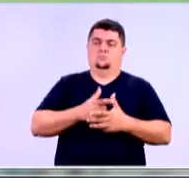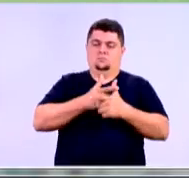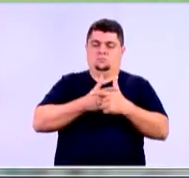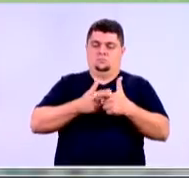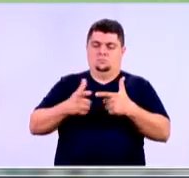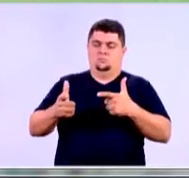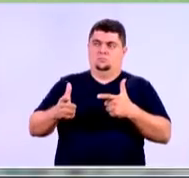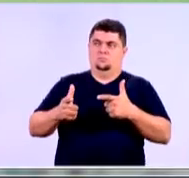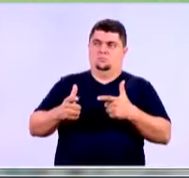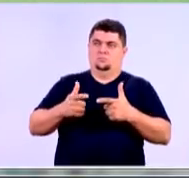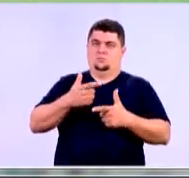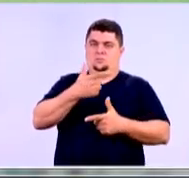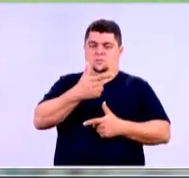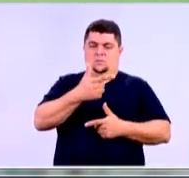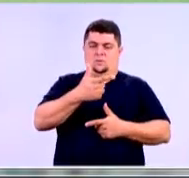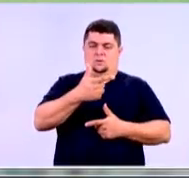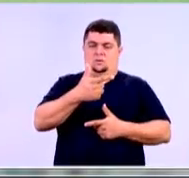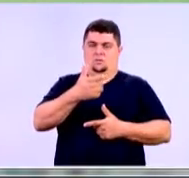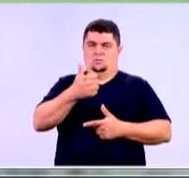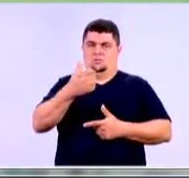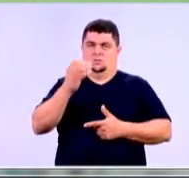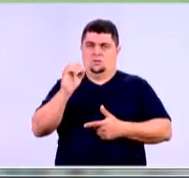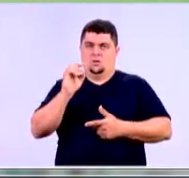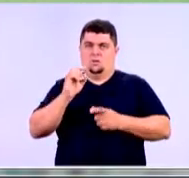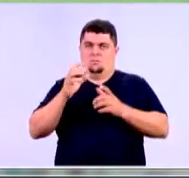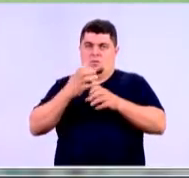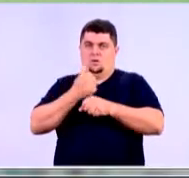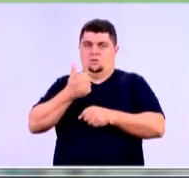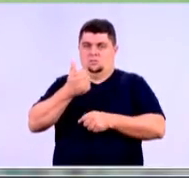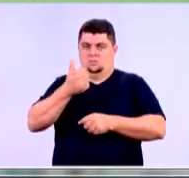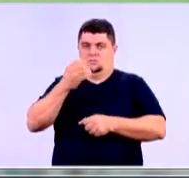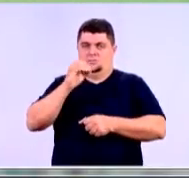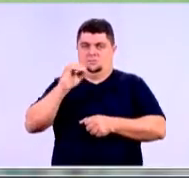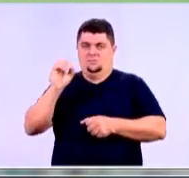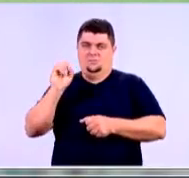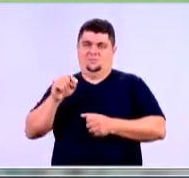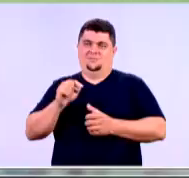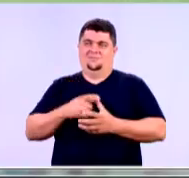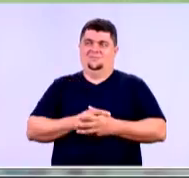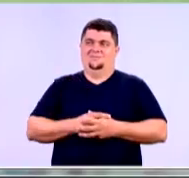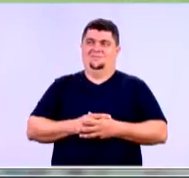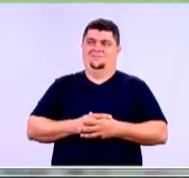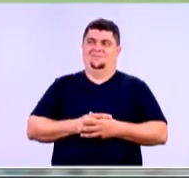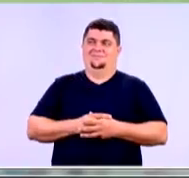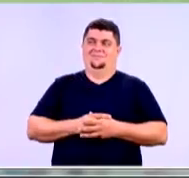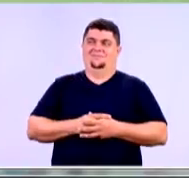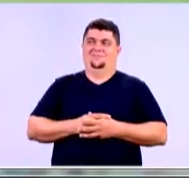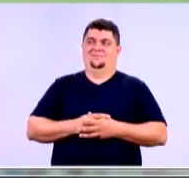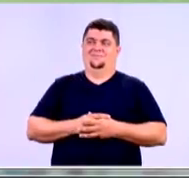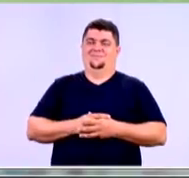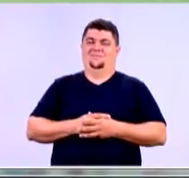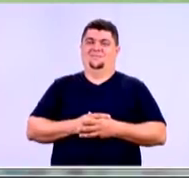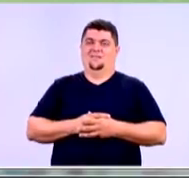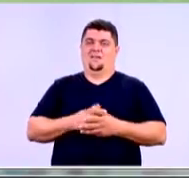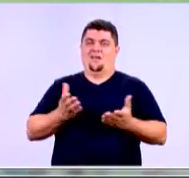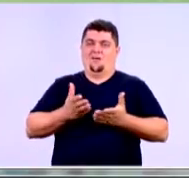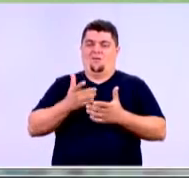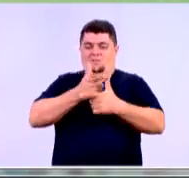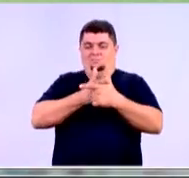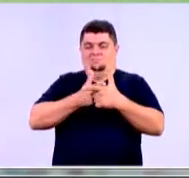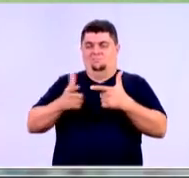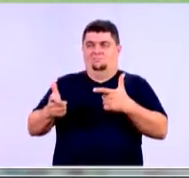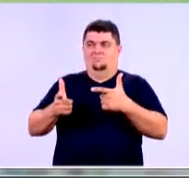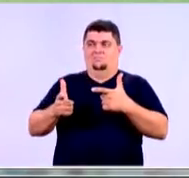Dividido por, quanto que dá 210 mais 100 mil? 310. 310. E aí nós vamos fazer essa